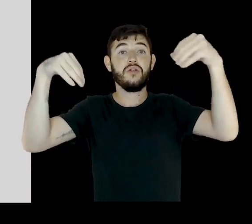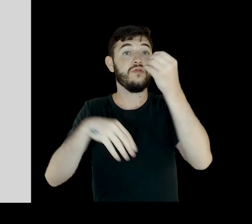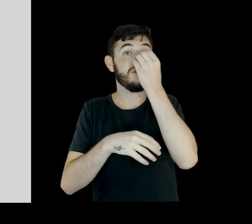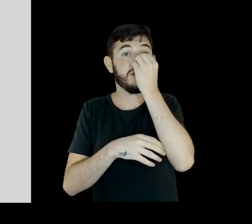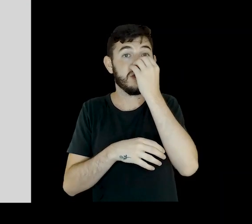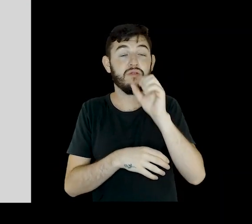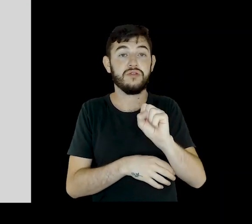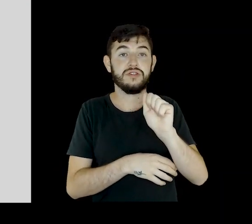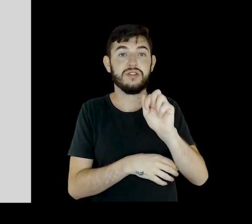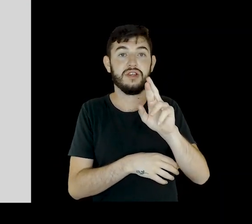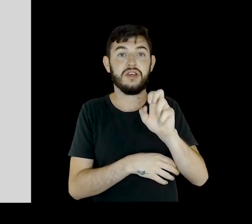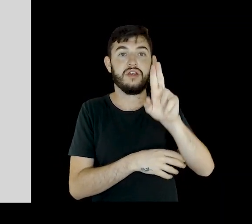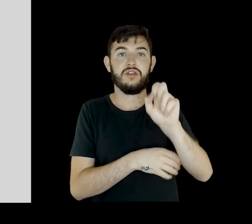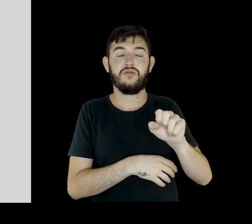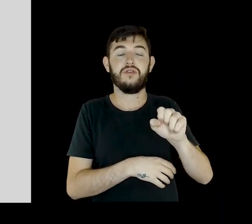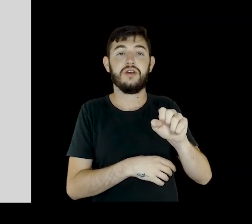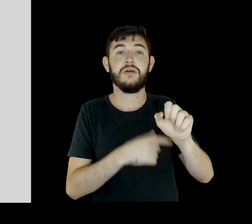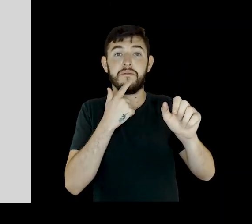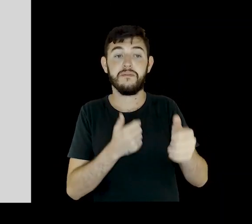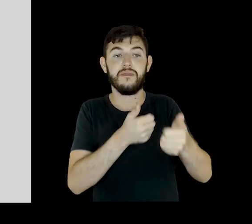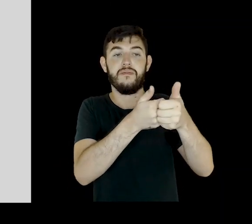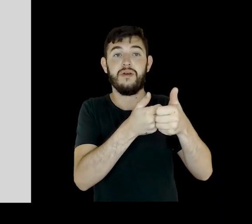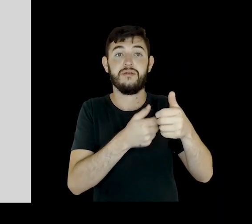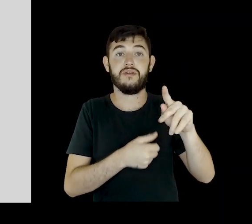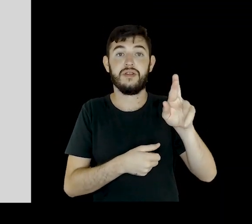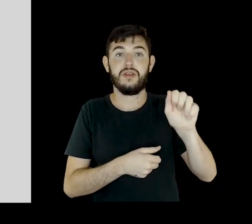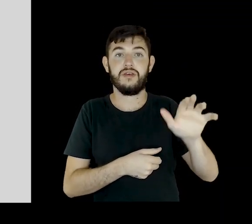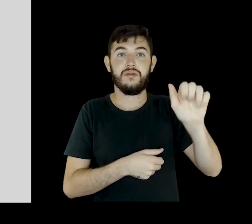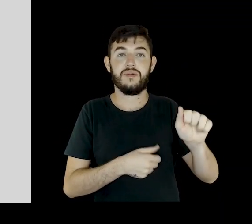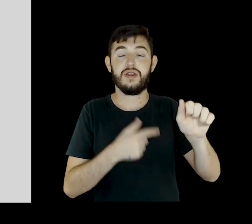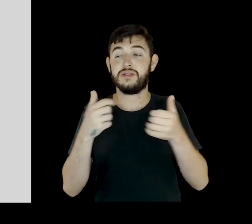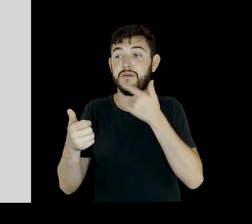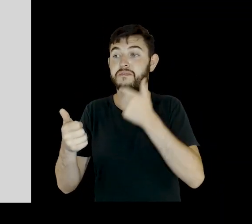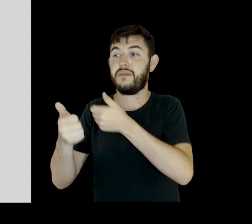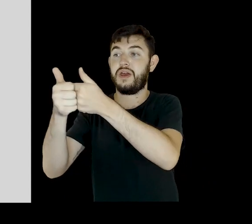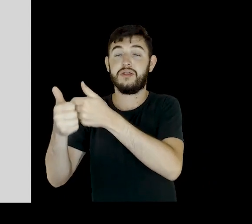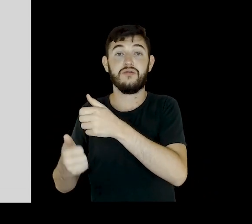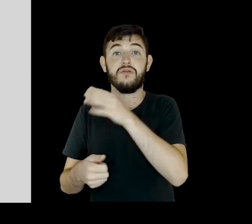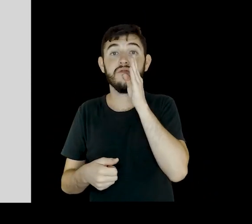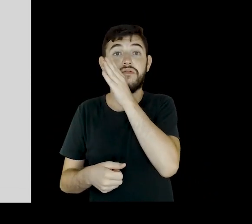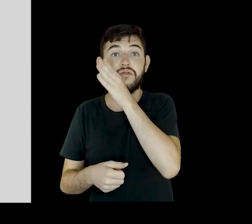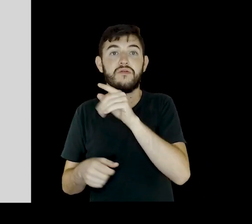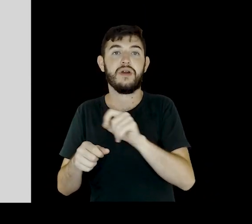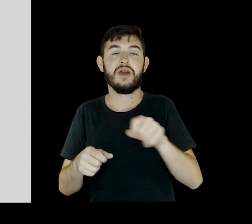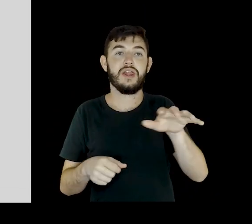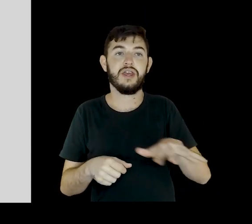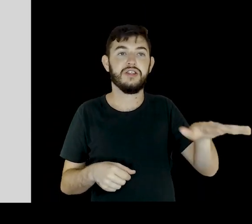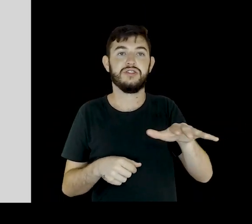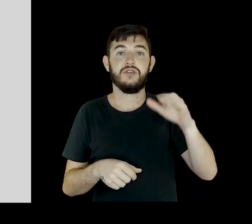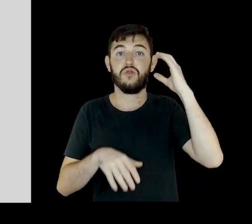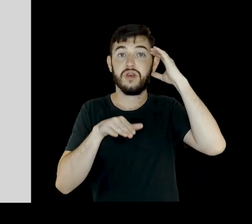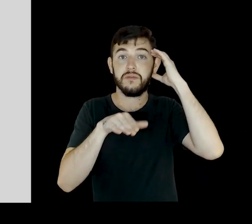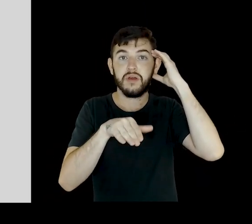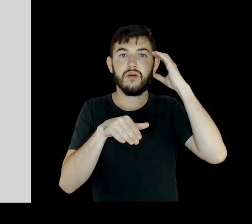na praça, na entrada do Recanto, viu? De frente ao Xavicas Bar. De frente à casa do Hip Hop. Cola que o espetáculo